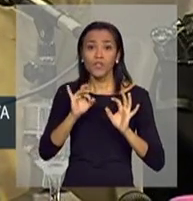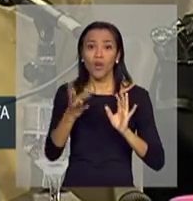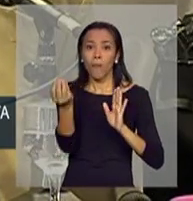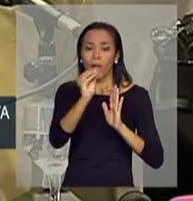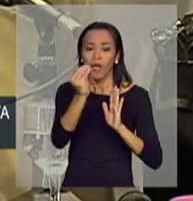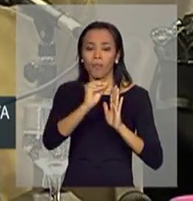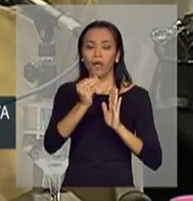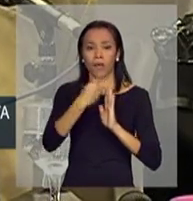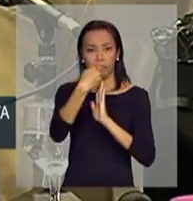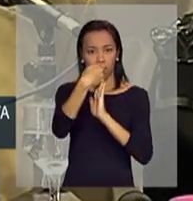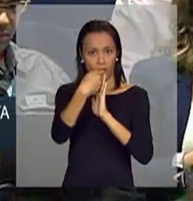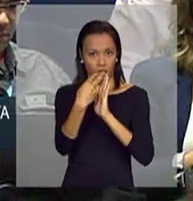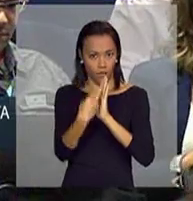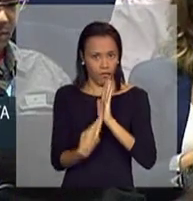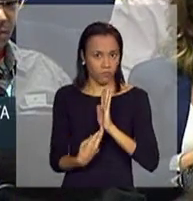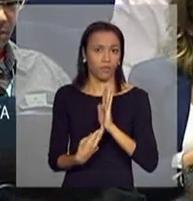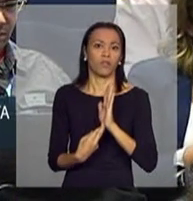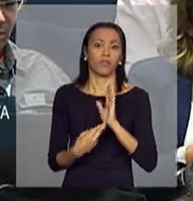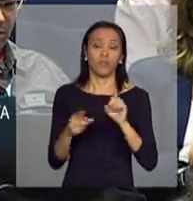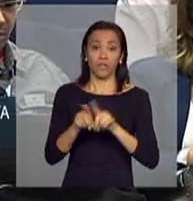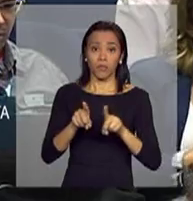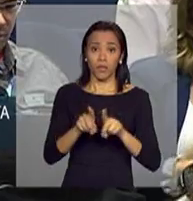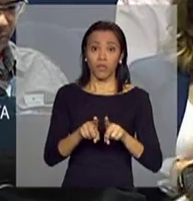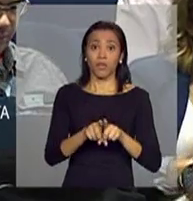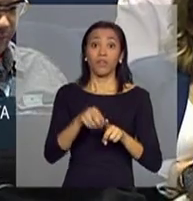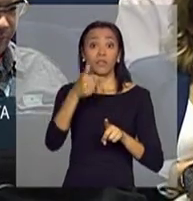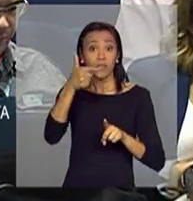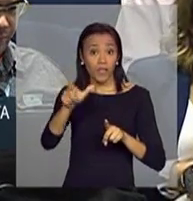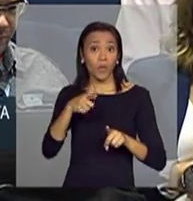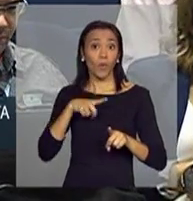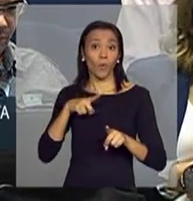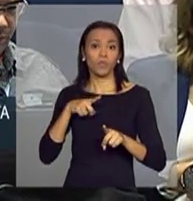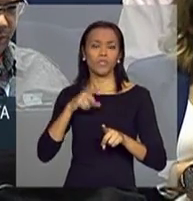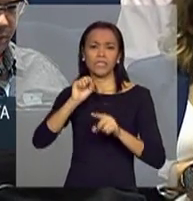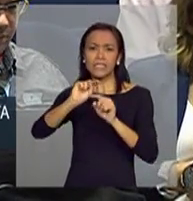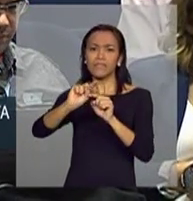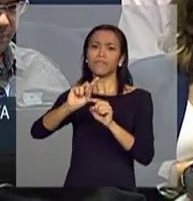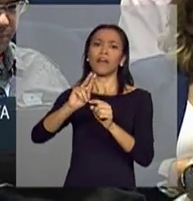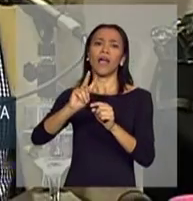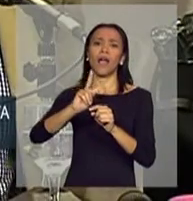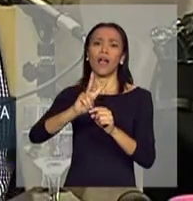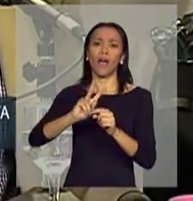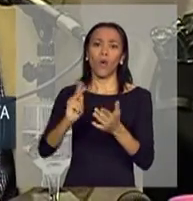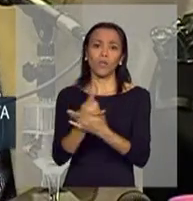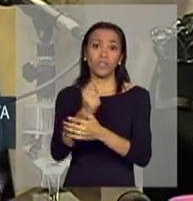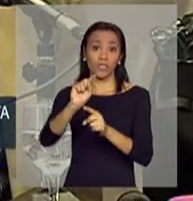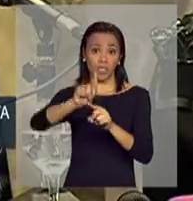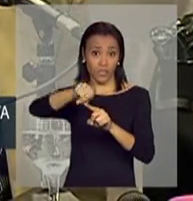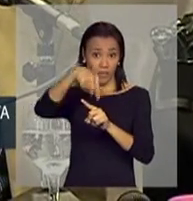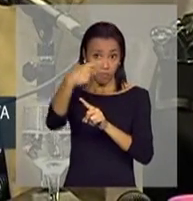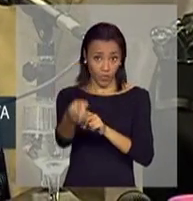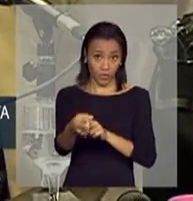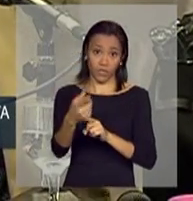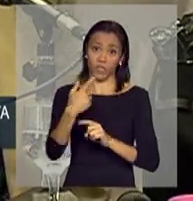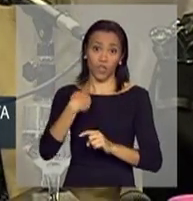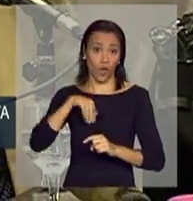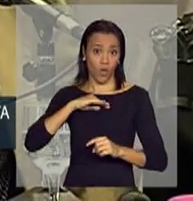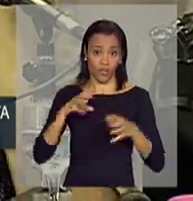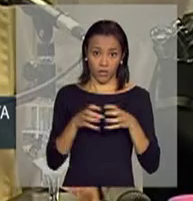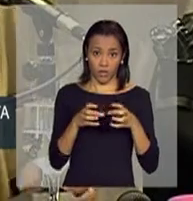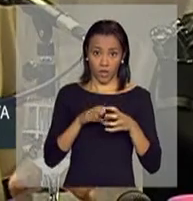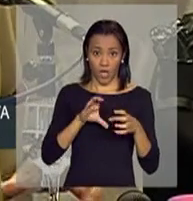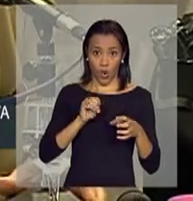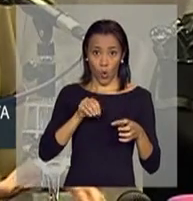Os casos vão ter importância também para o day after do relatório, que vai ocorrer depois que não está sob o nosso controle. Sobre